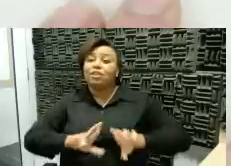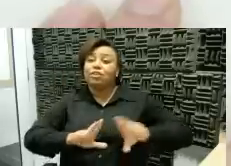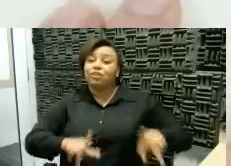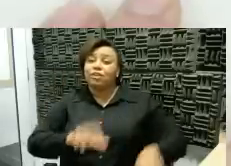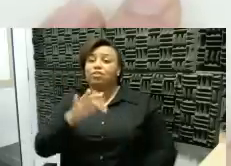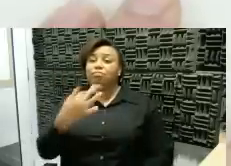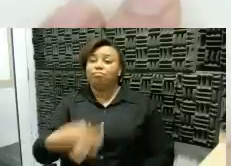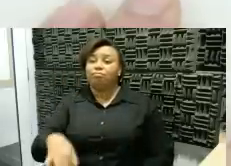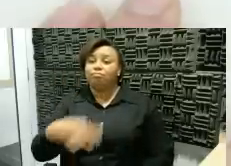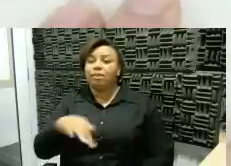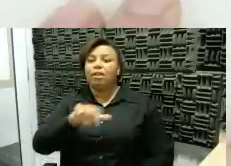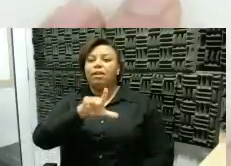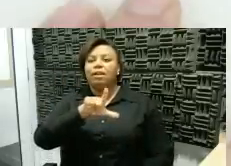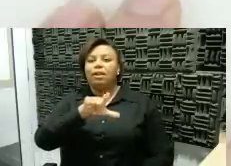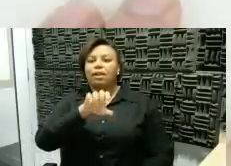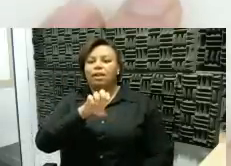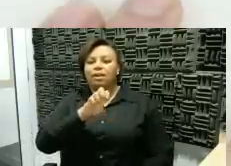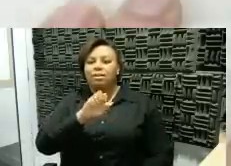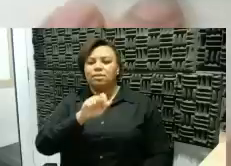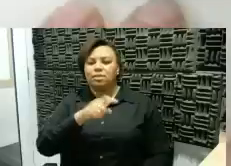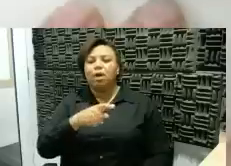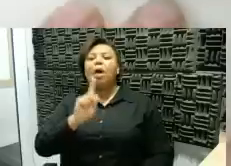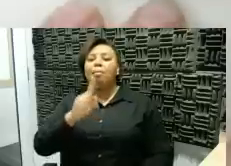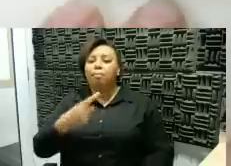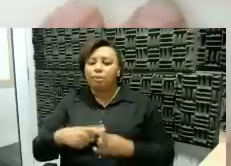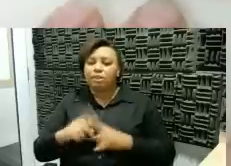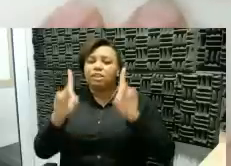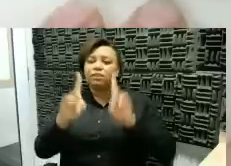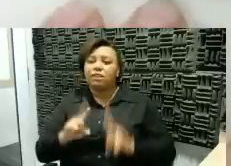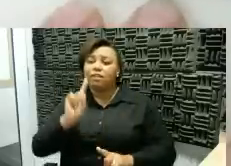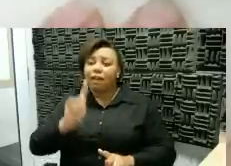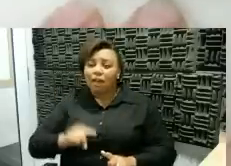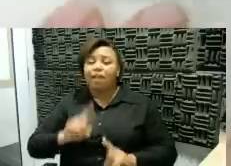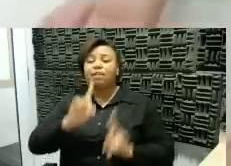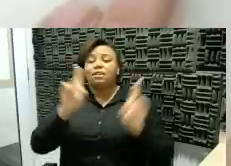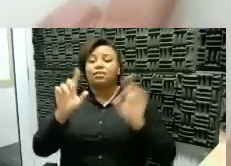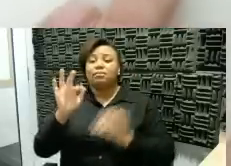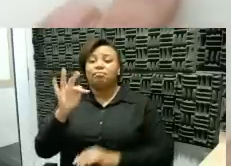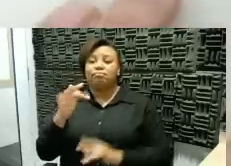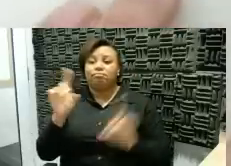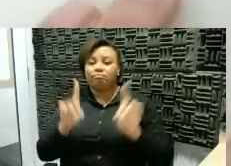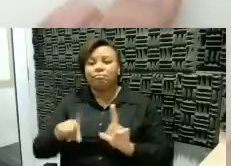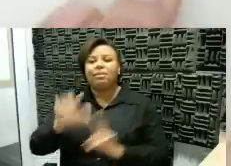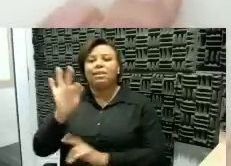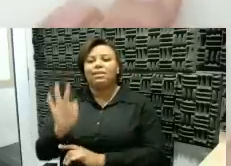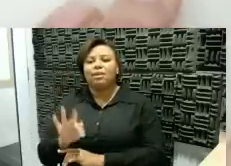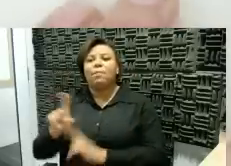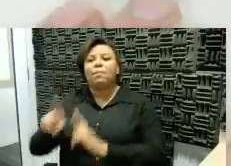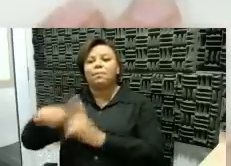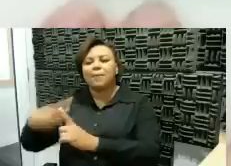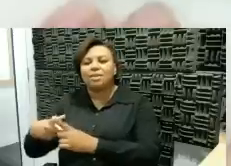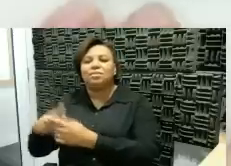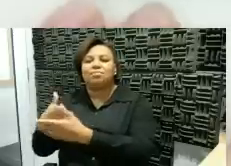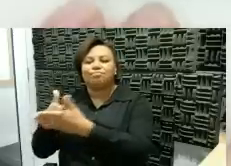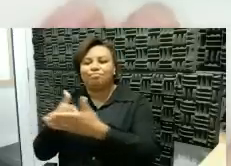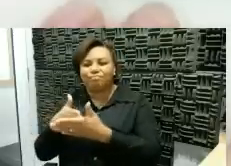é igual a lesão mais as barreiras o Paul hun nessa carta né basicamente escreveu olha Eh as